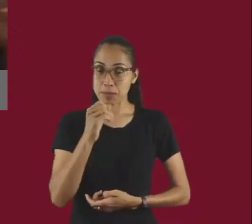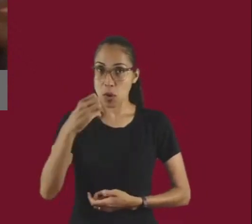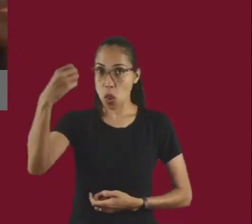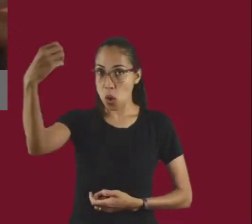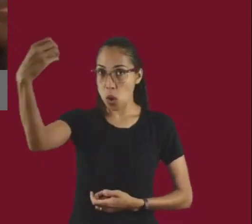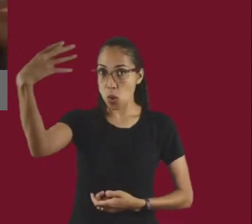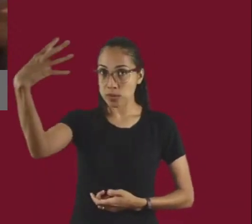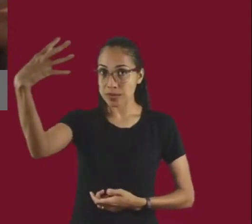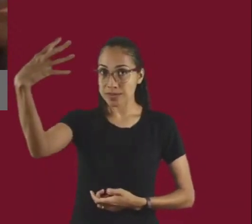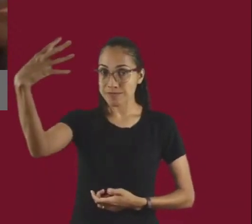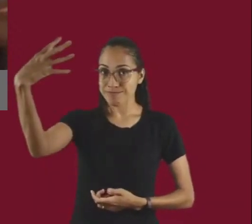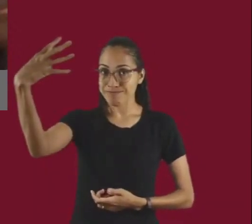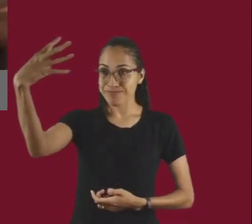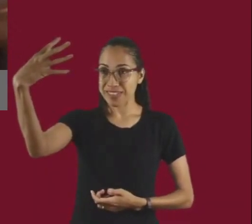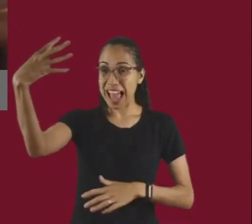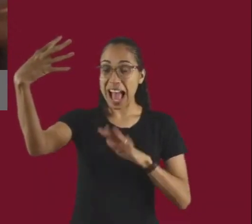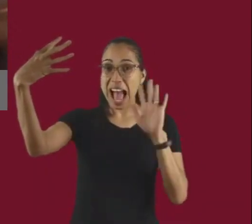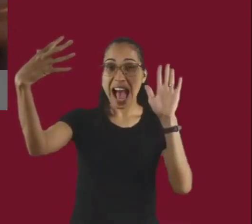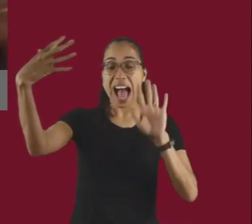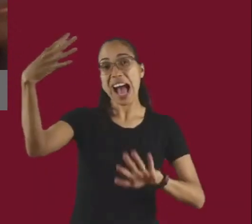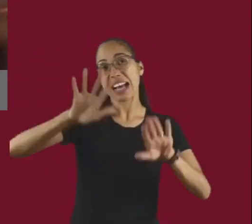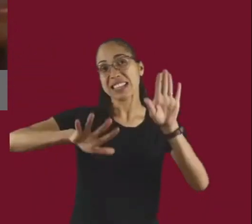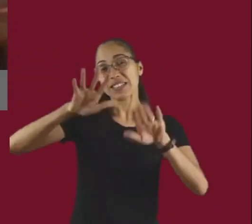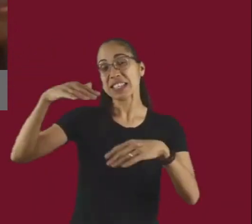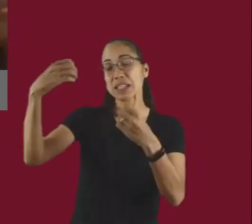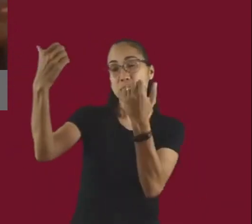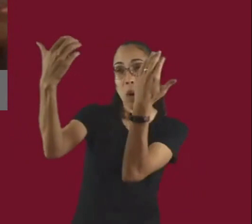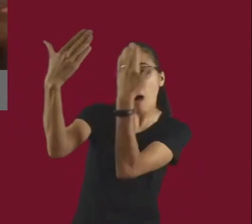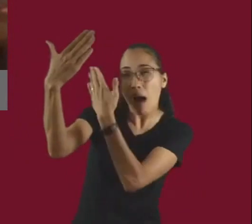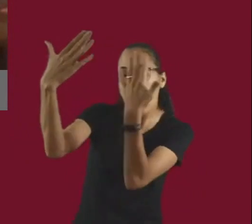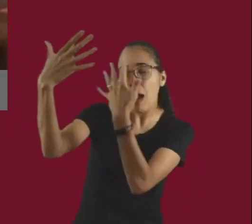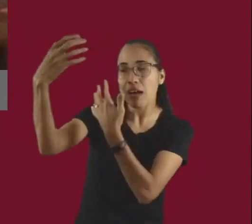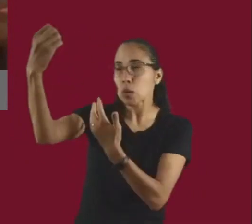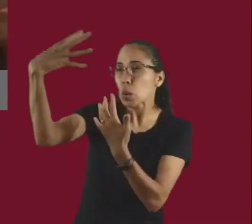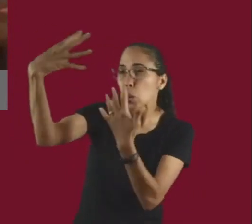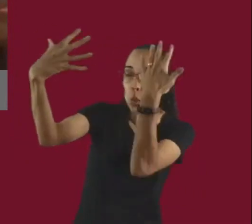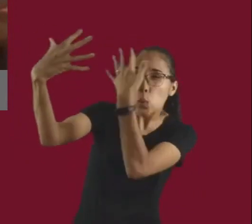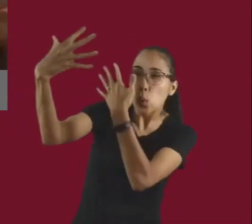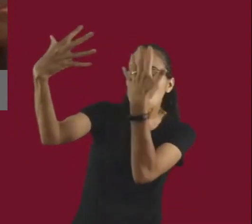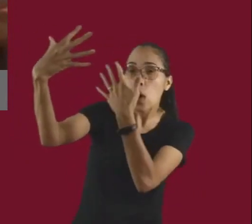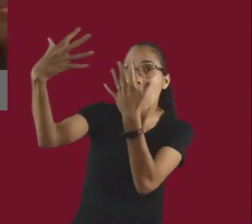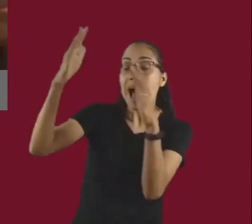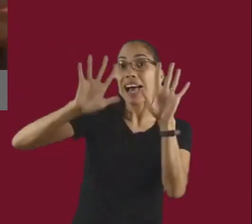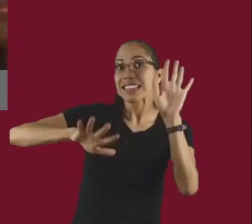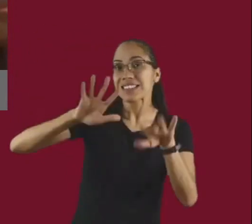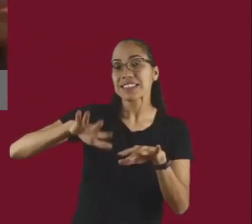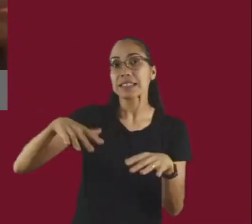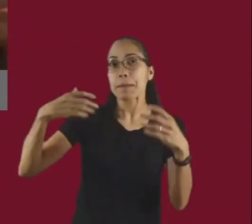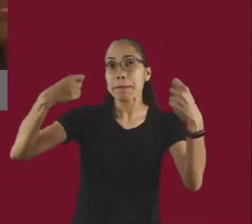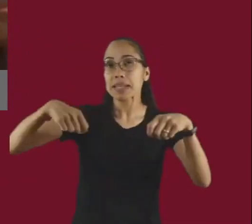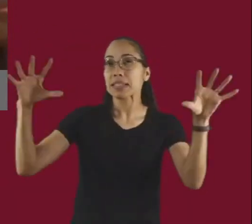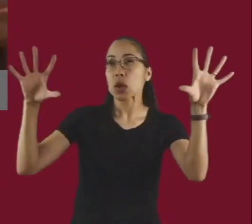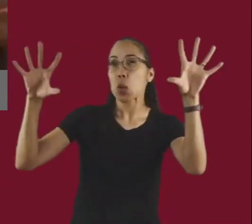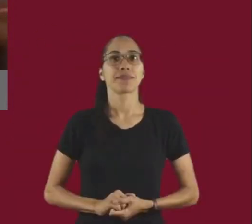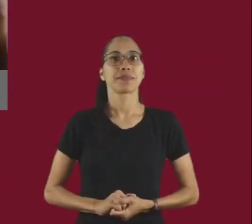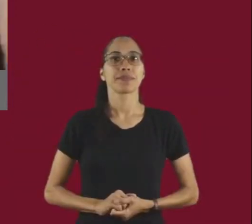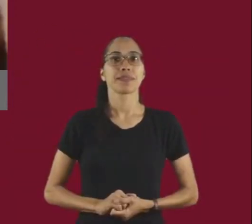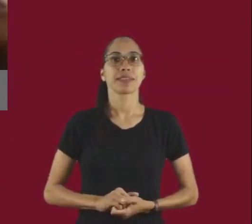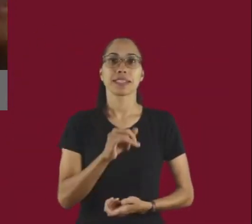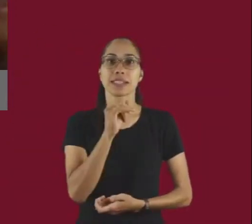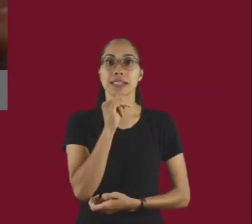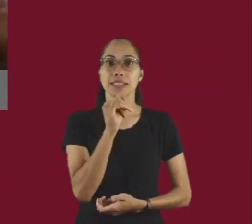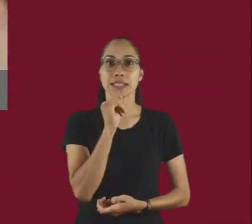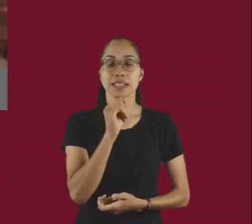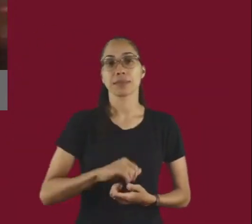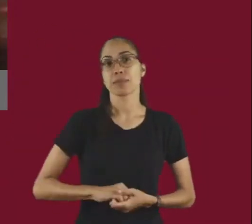não enxergue. Muitas vezes a gente precisa ficar na escuridão para ser capaz de enxergar.